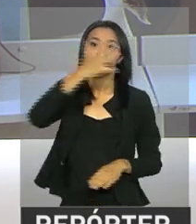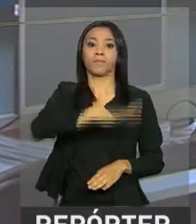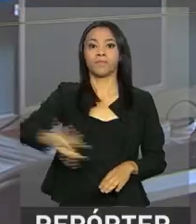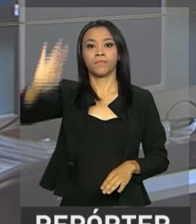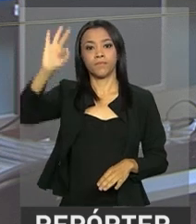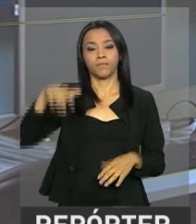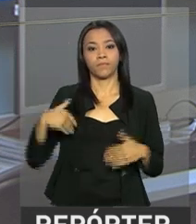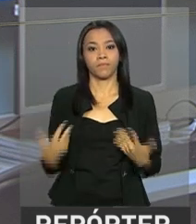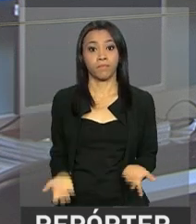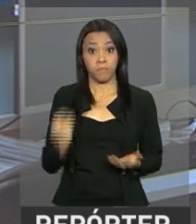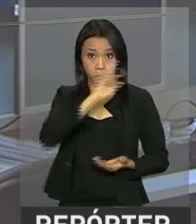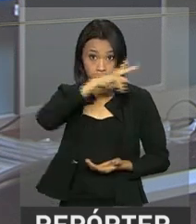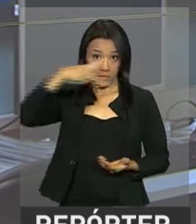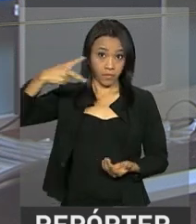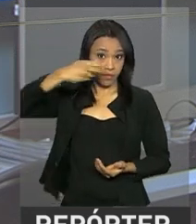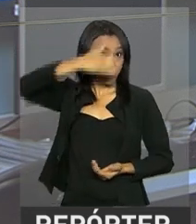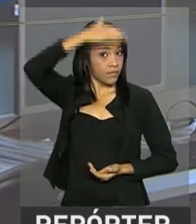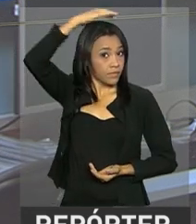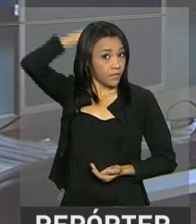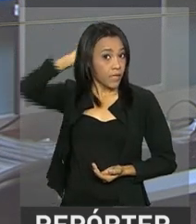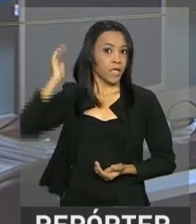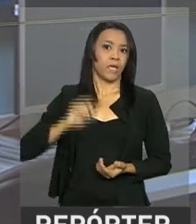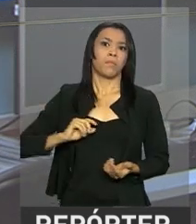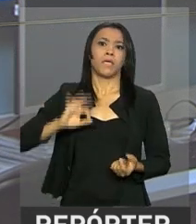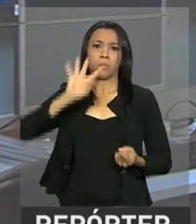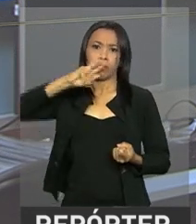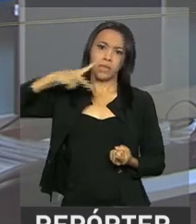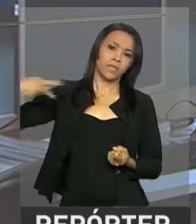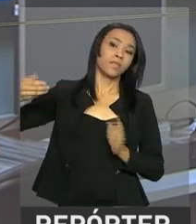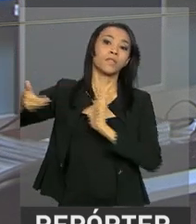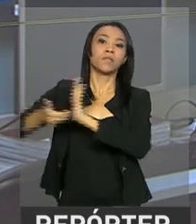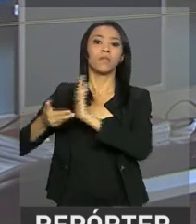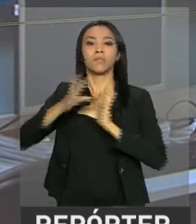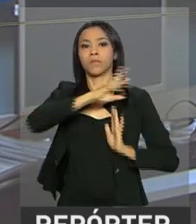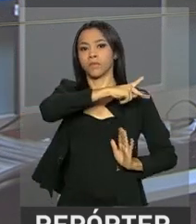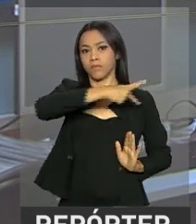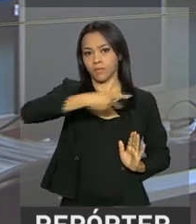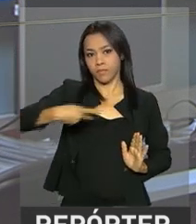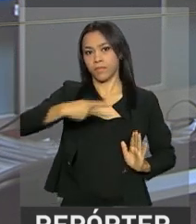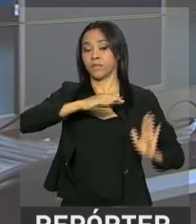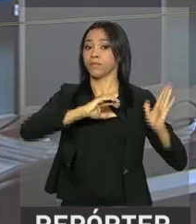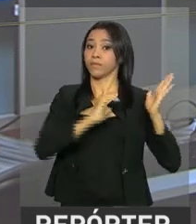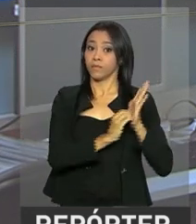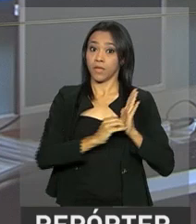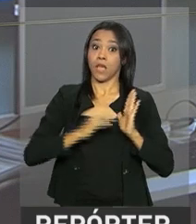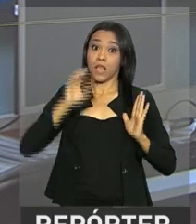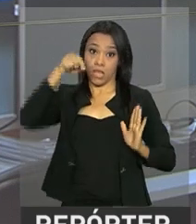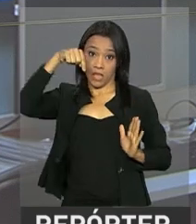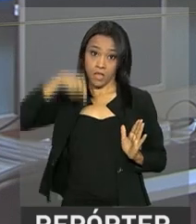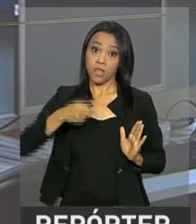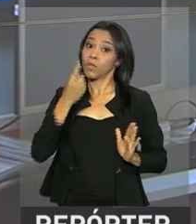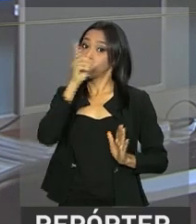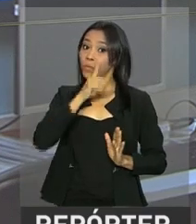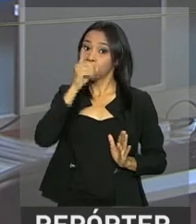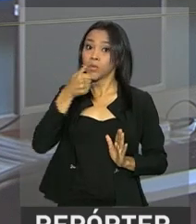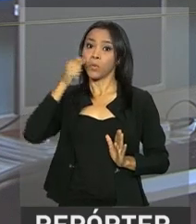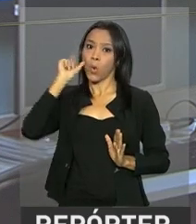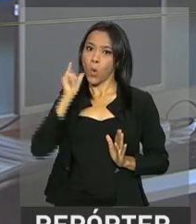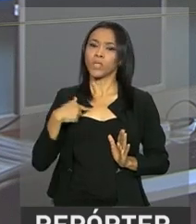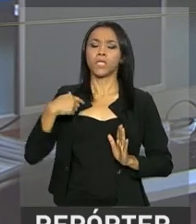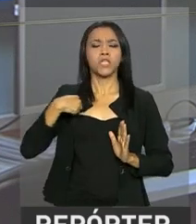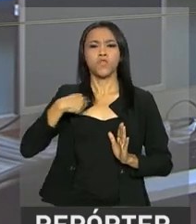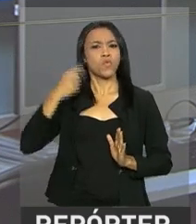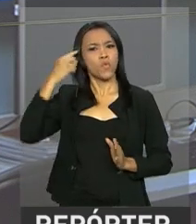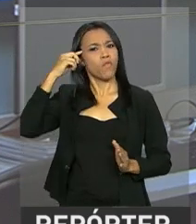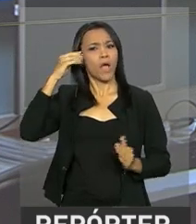federal. O presidente Michel Temer e os presidentes da Câmara e do Senado afirmaram neste domingo que não vão apoiar